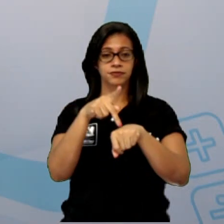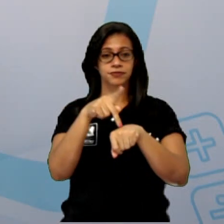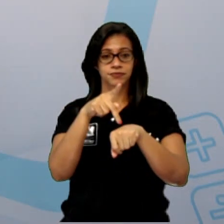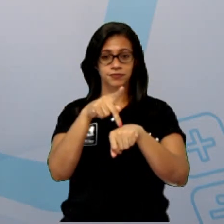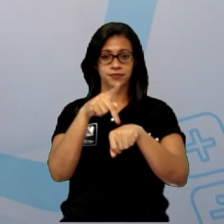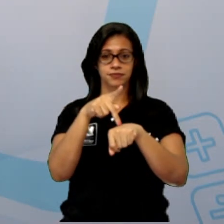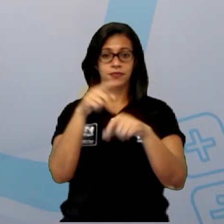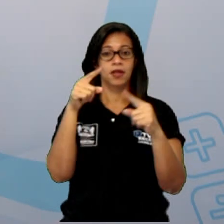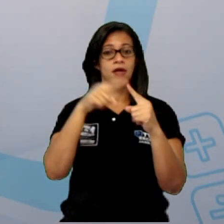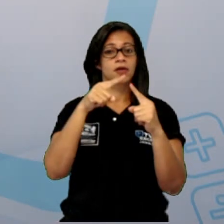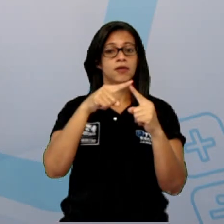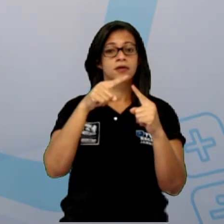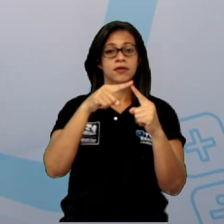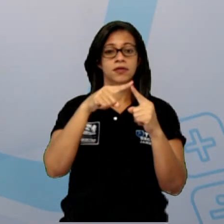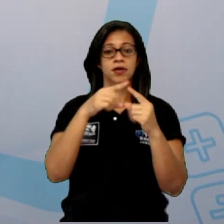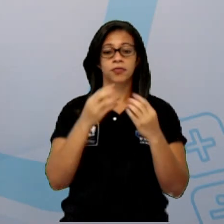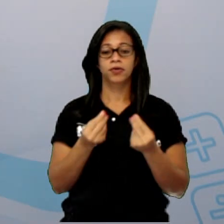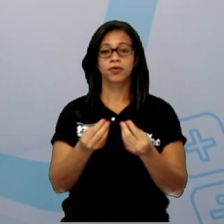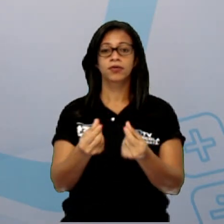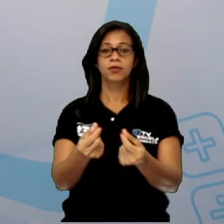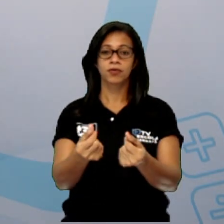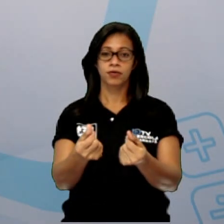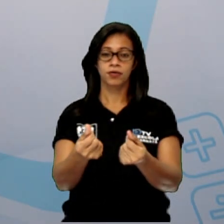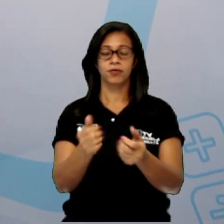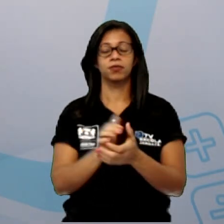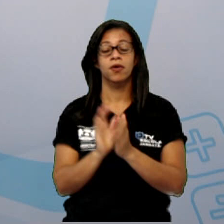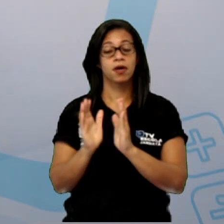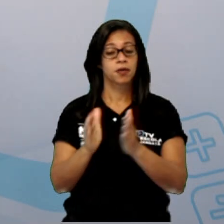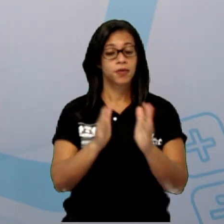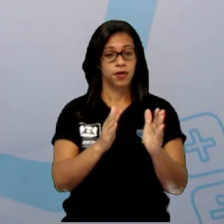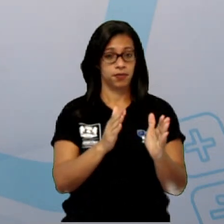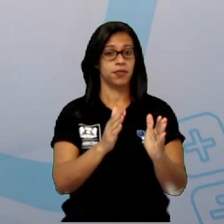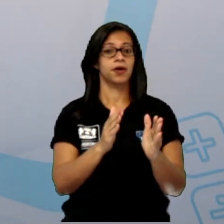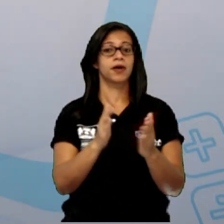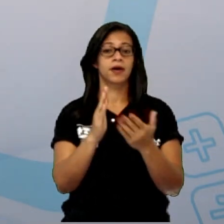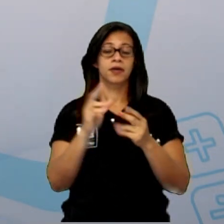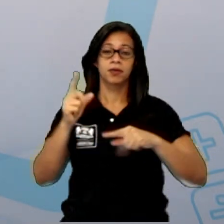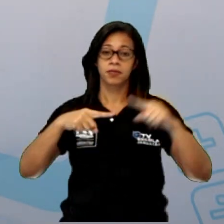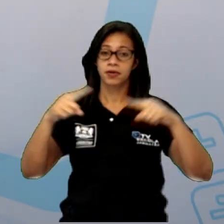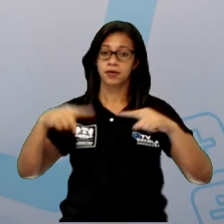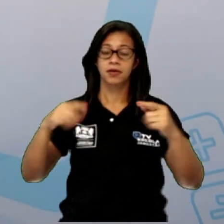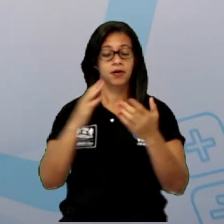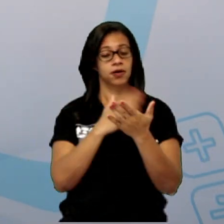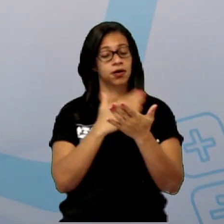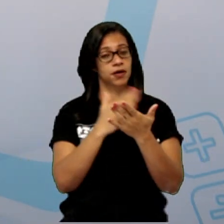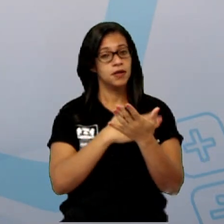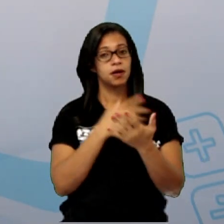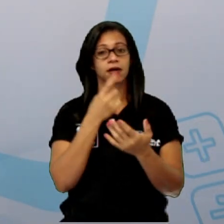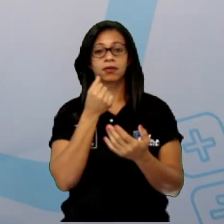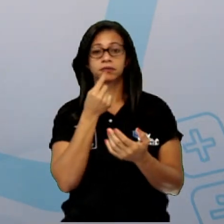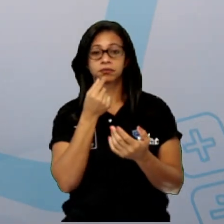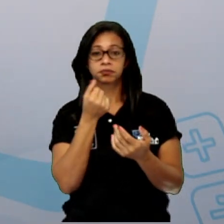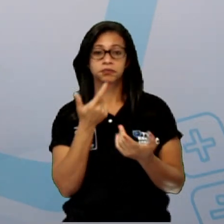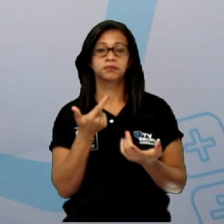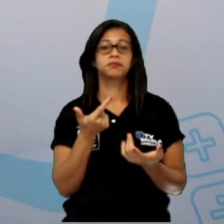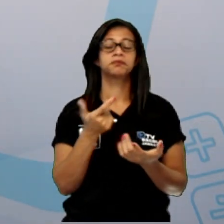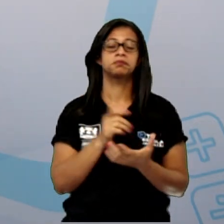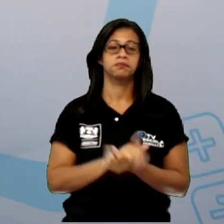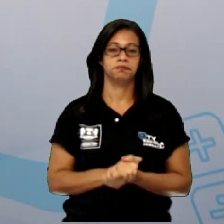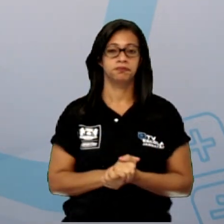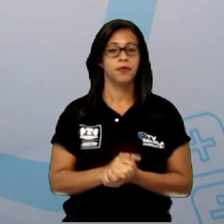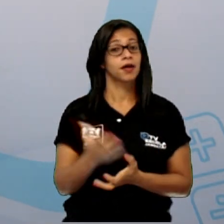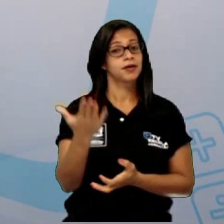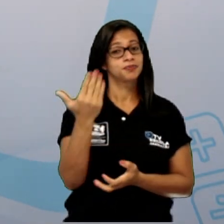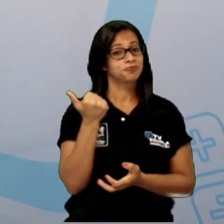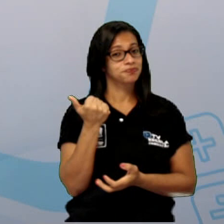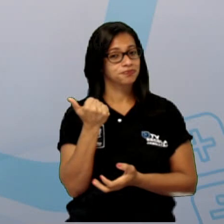os tipos de solo. Separe o material de vocês, caderno, lápis, caneta, borracha e vamos